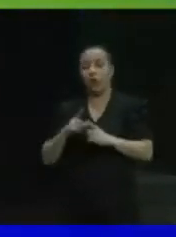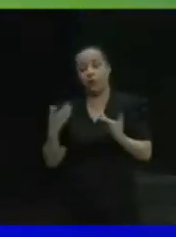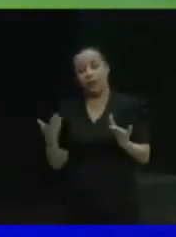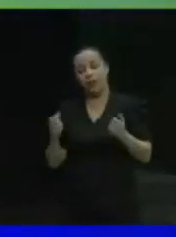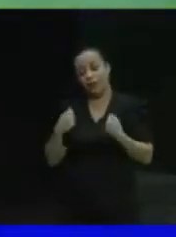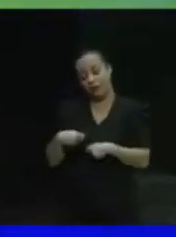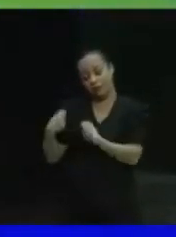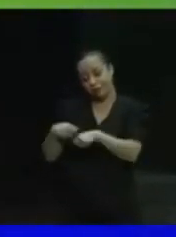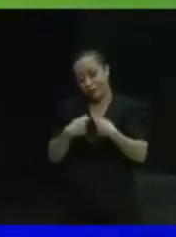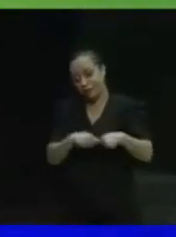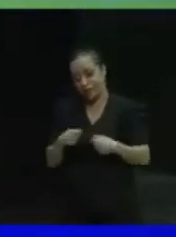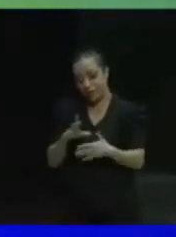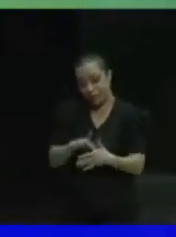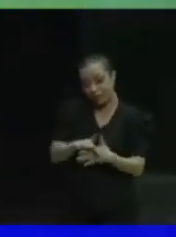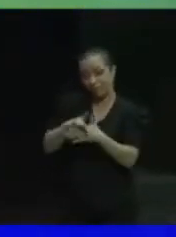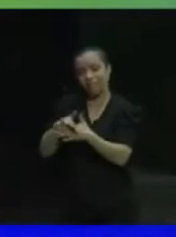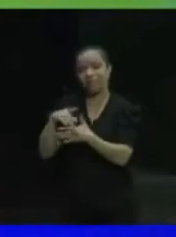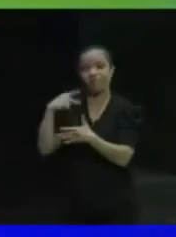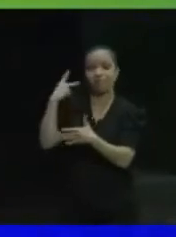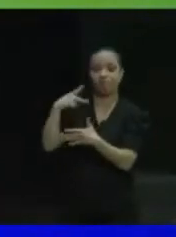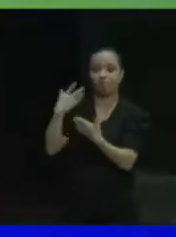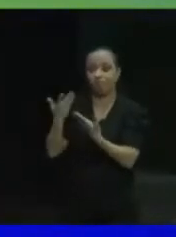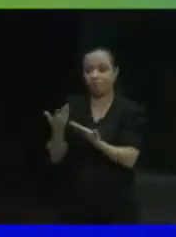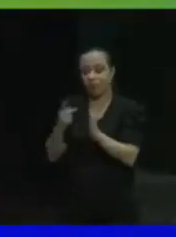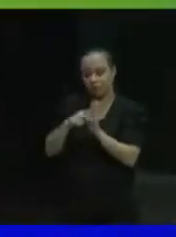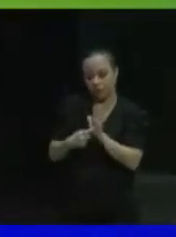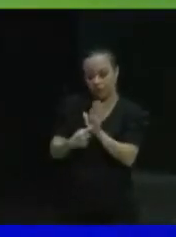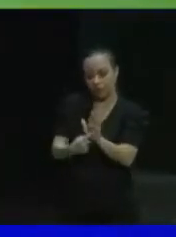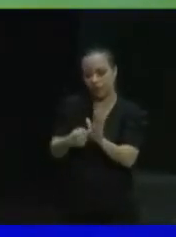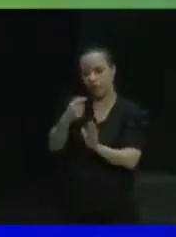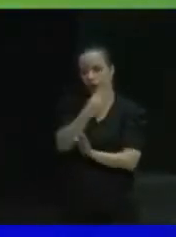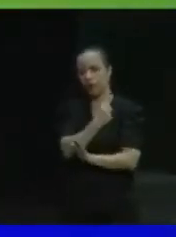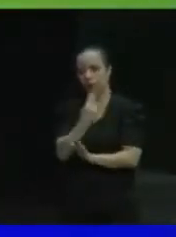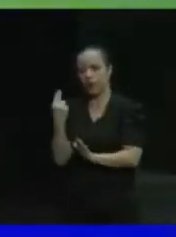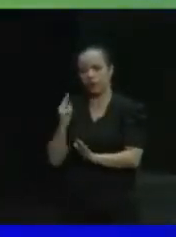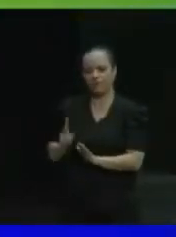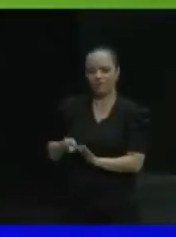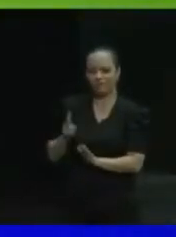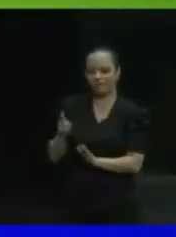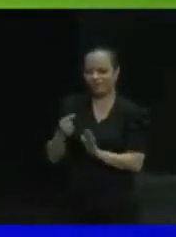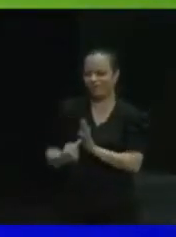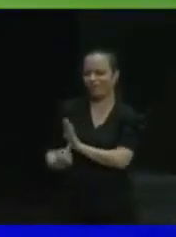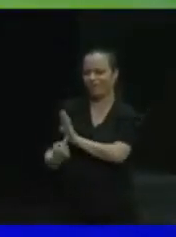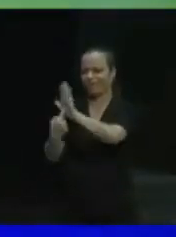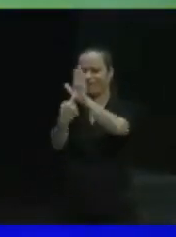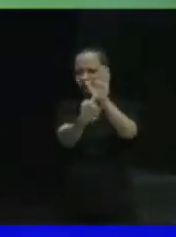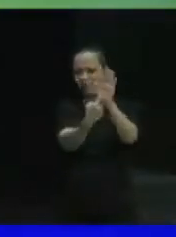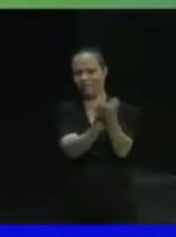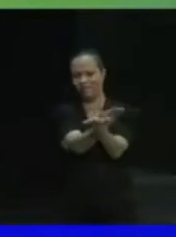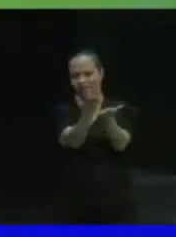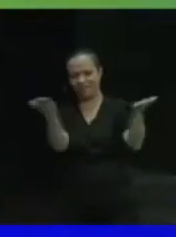for necessário assumir a liderança desse projeto, meu nome sempre estará à